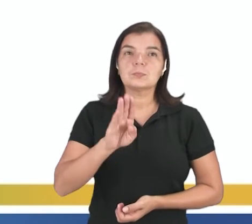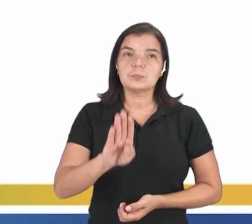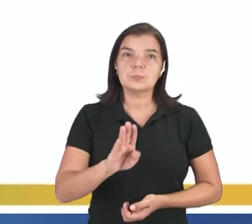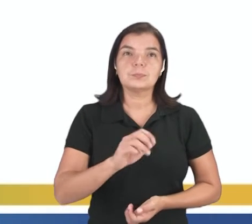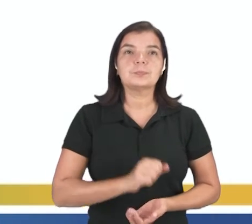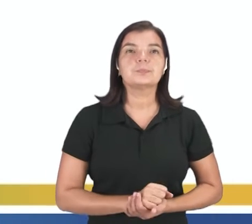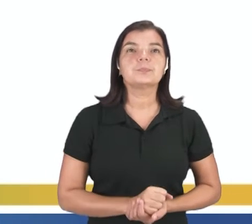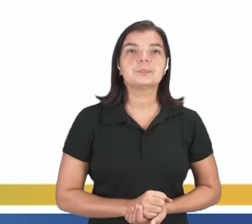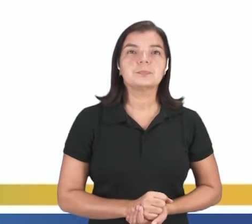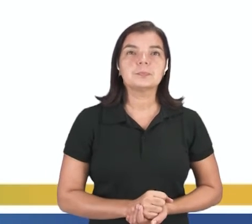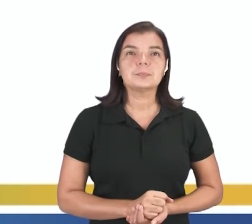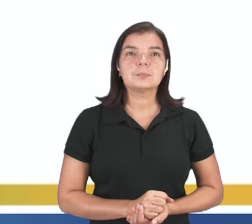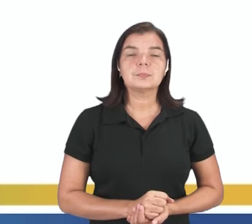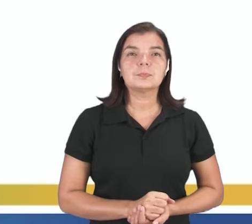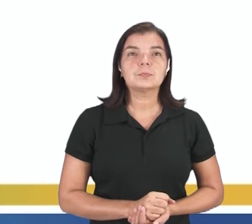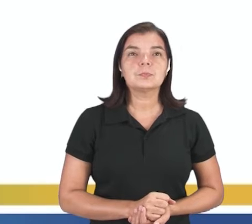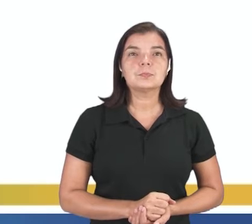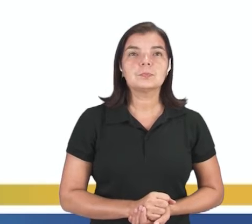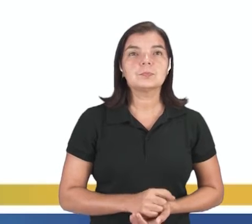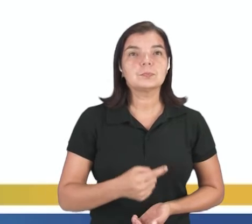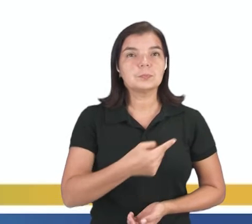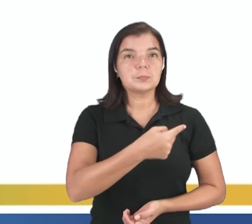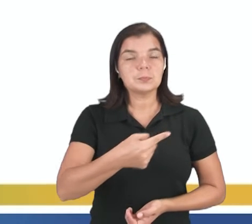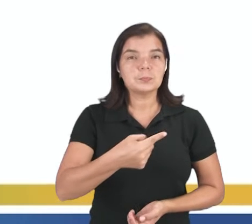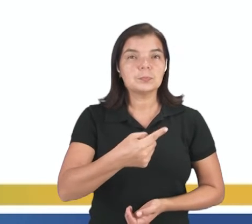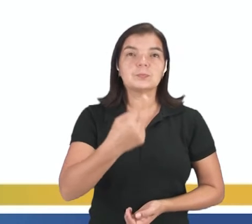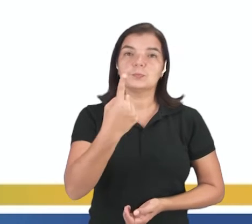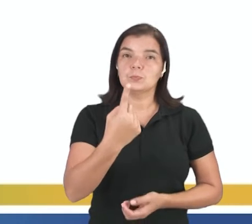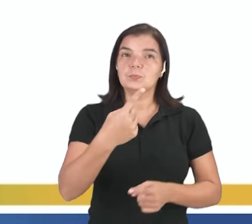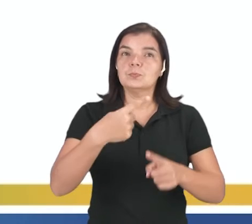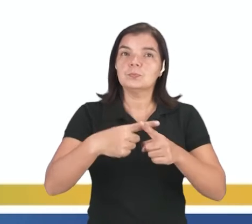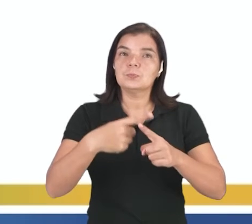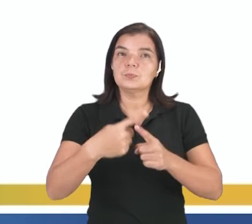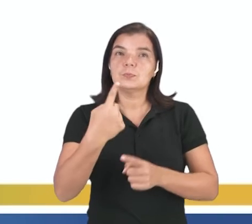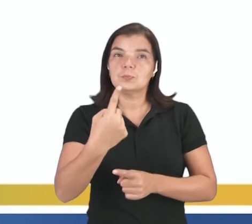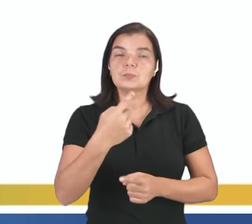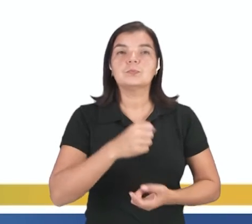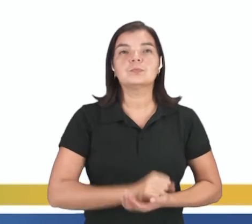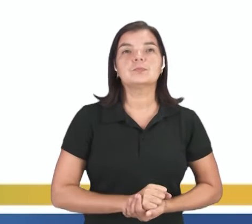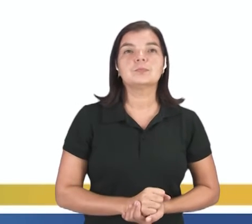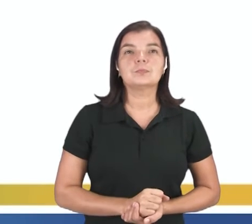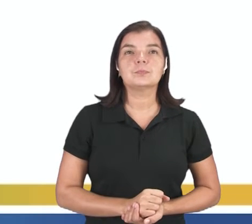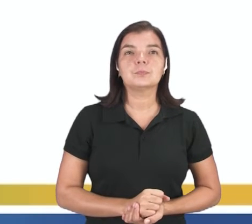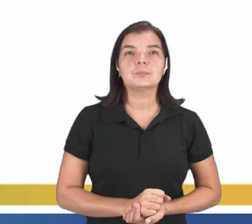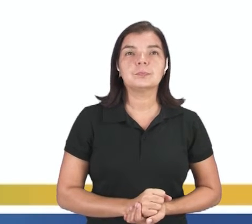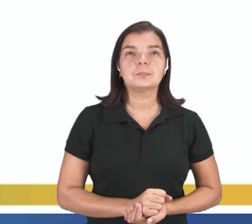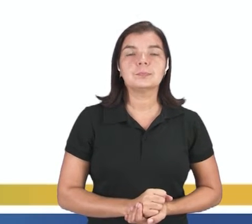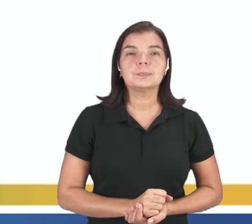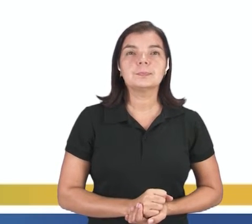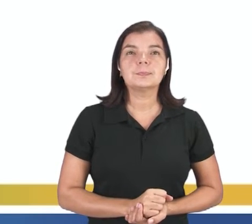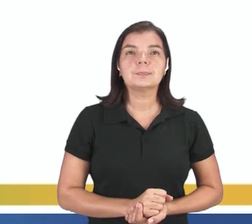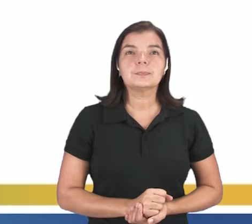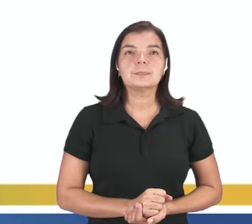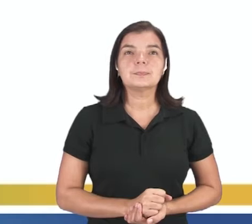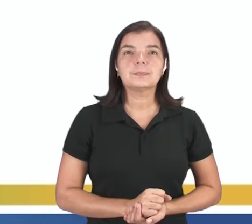B. Então, acompanhe aqui, ó, menos 1 vezes mais 1. Menos 1, aliás,